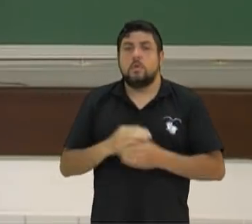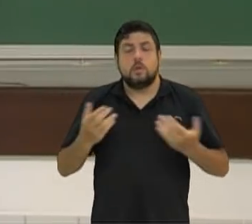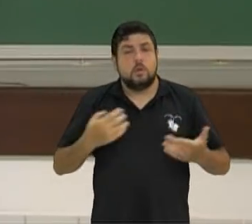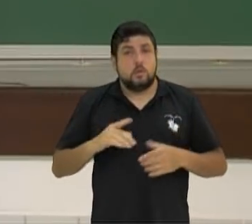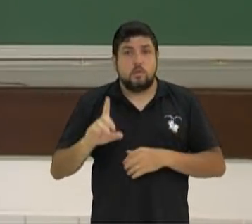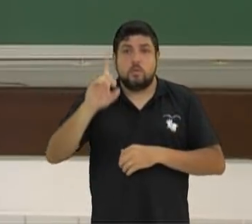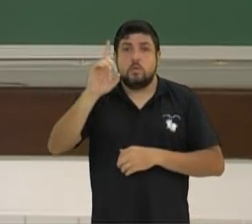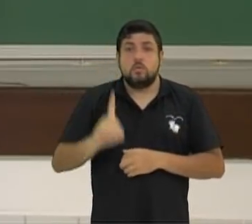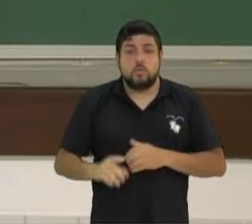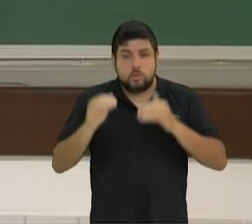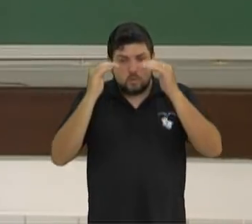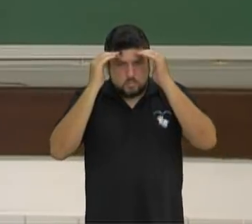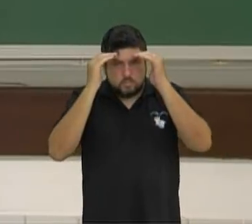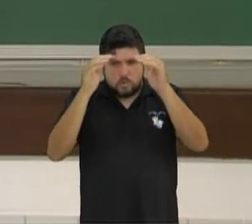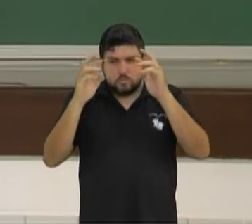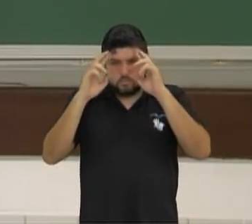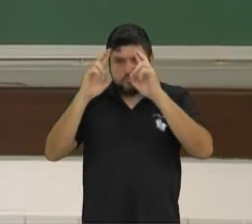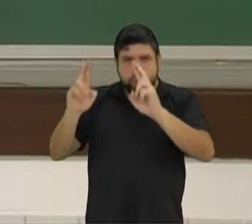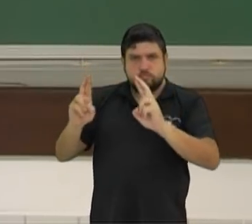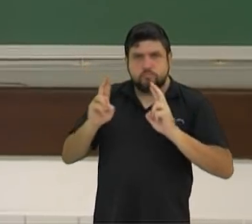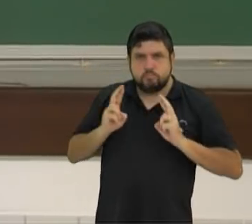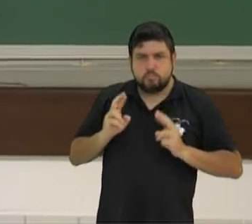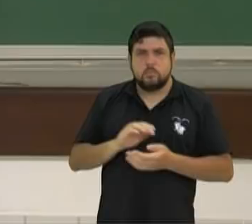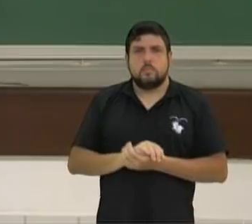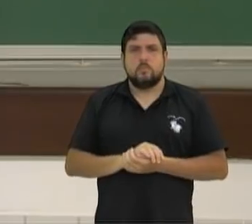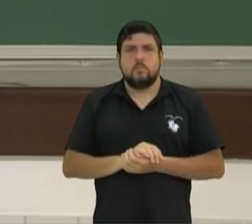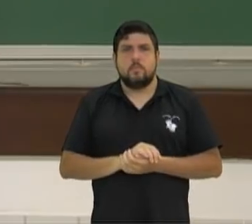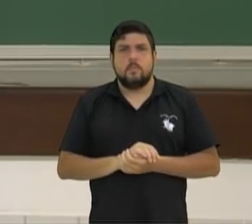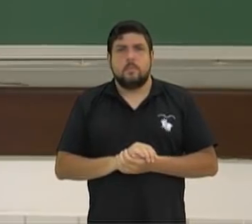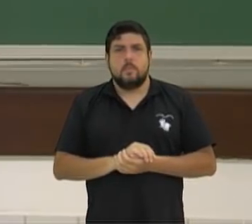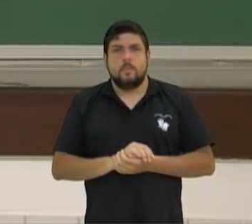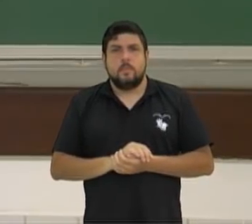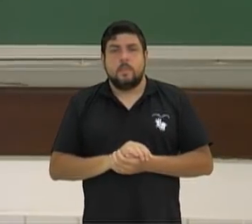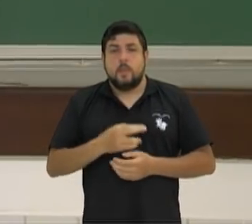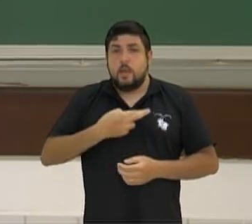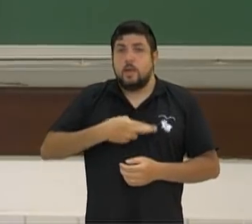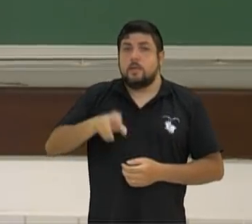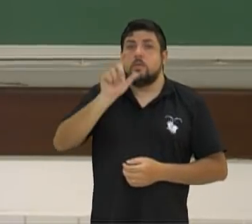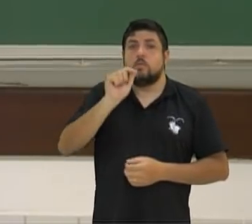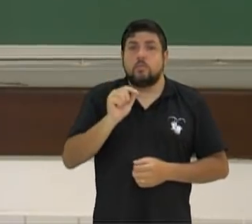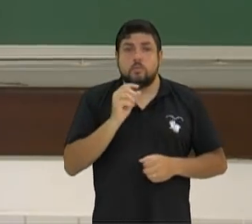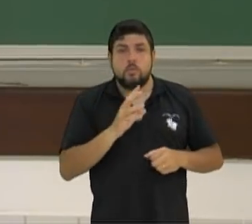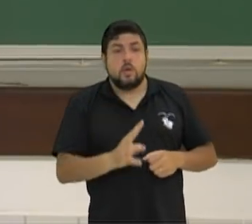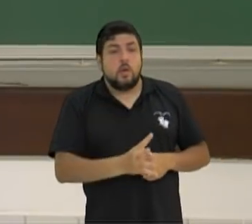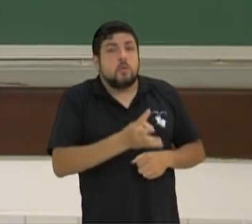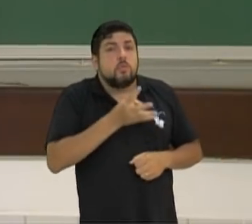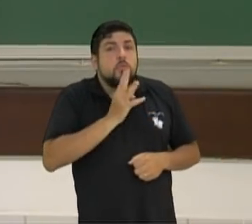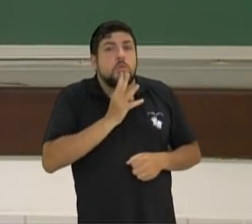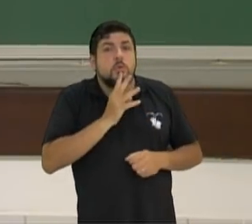ser respeitado. Um dos lemas do ensino religioso é conhecer para respeitar. Não precisa